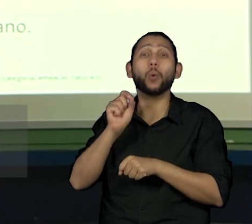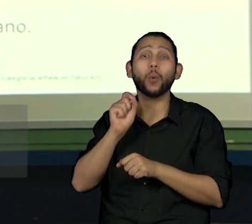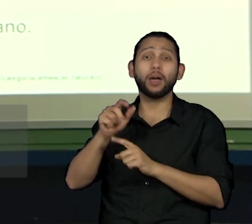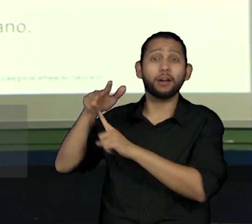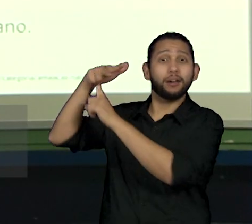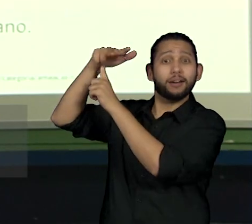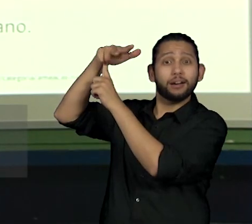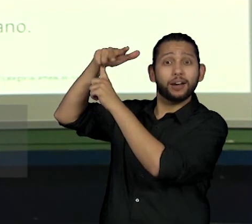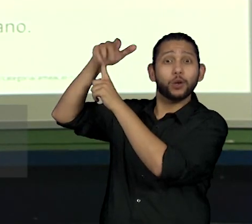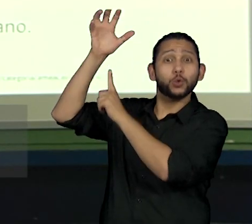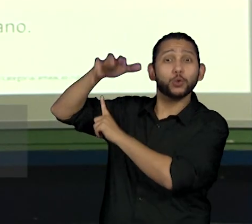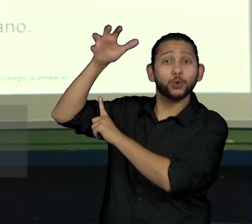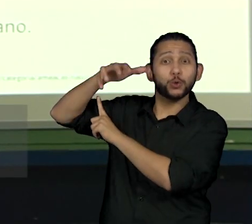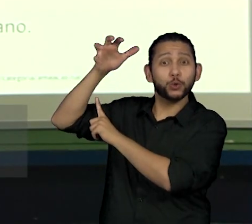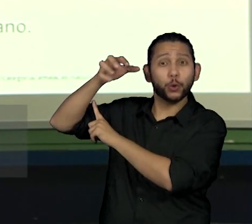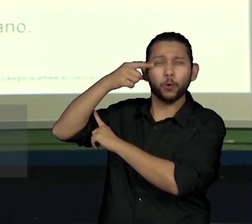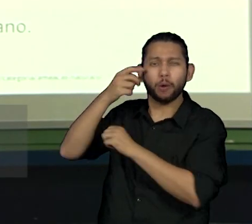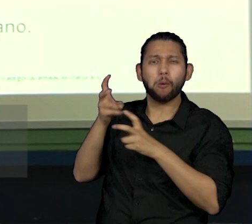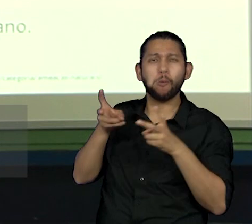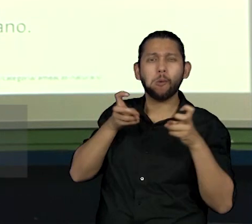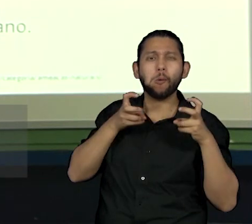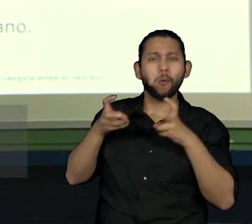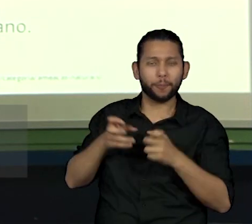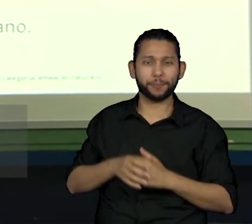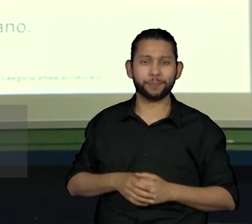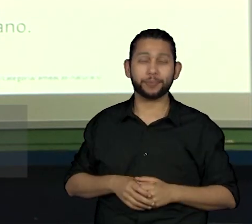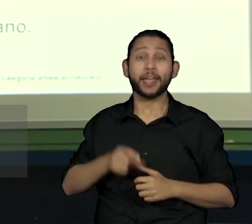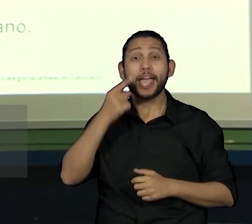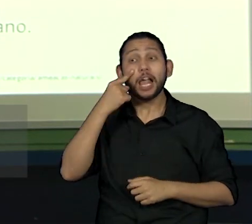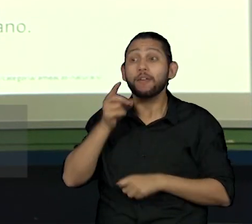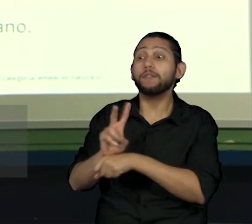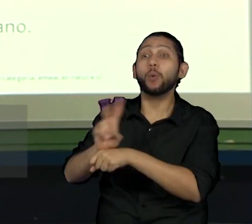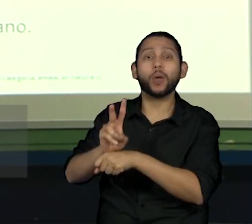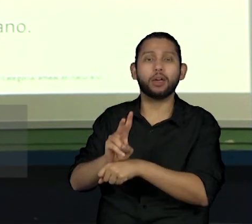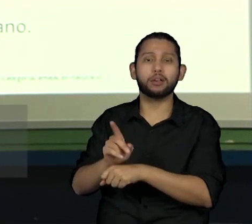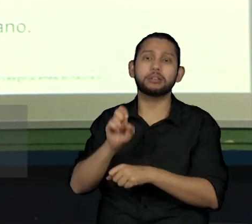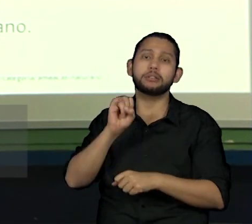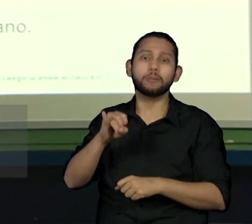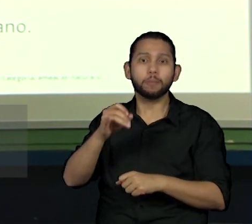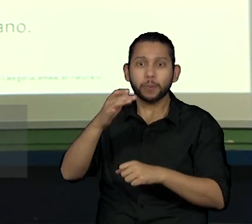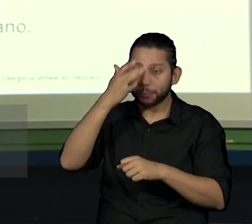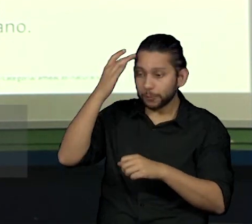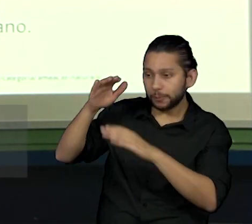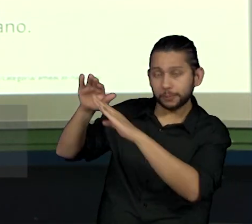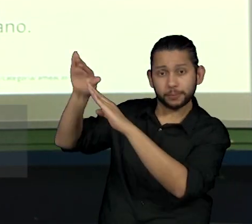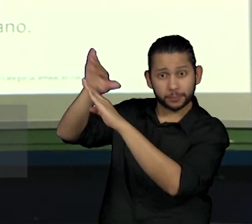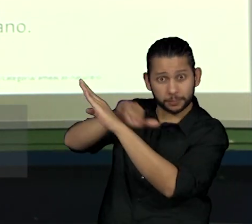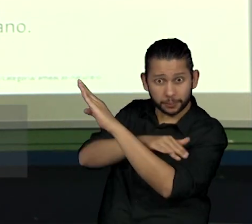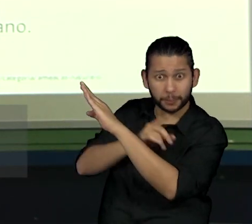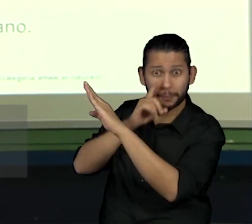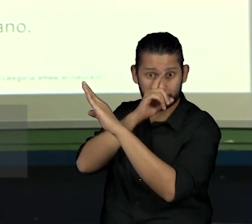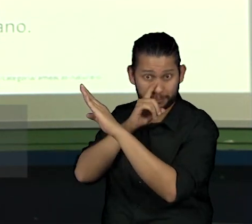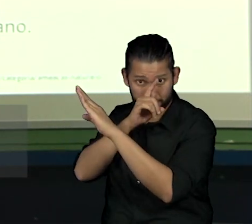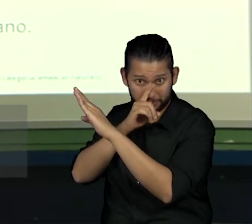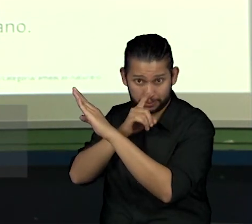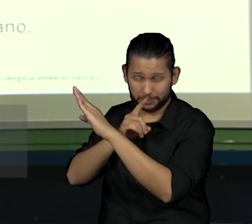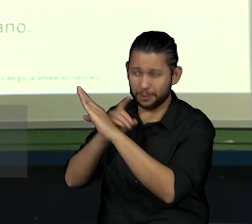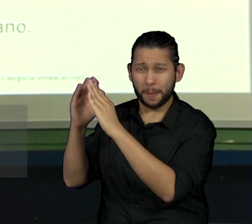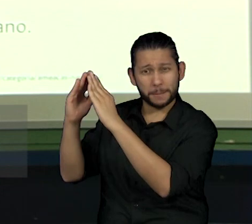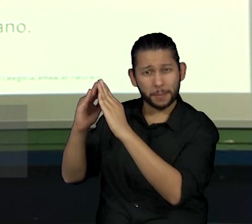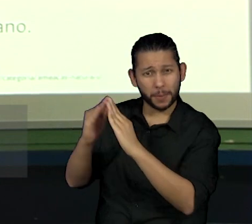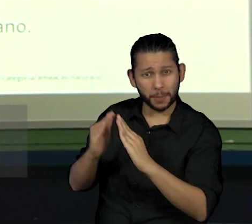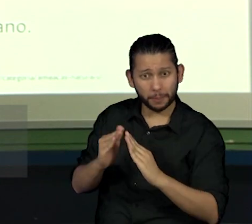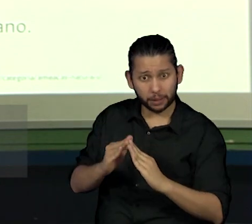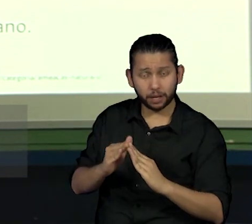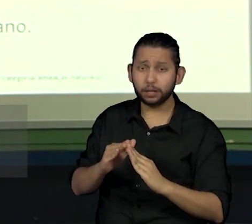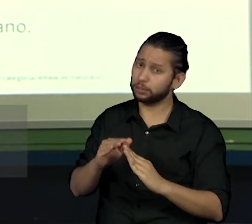como motivos que você viu aí no experimento? Ocupações irregulares, essas áreas deveriam ser preservadas, não ter